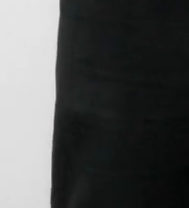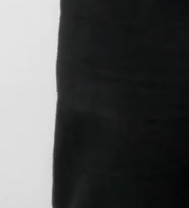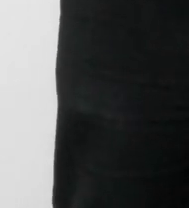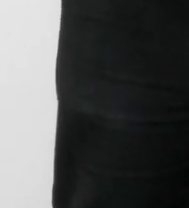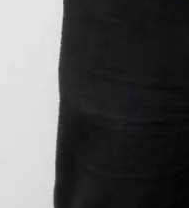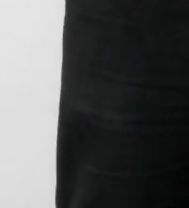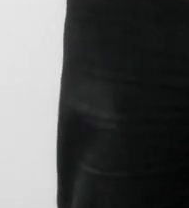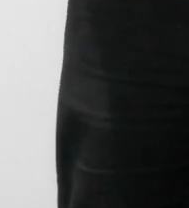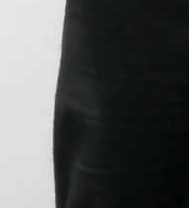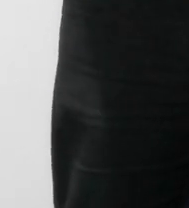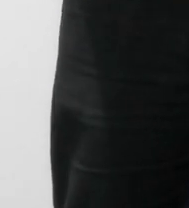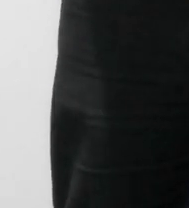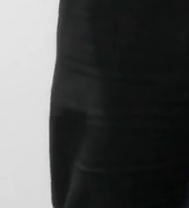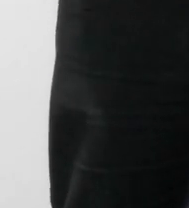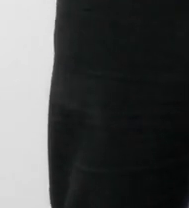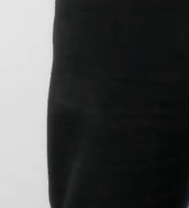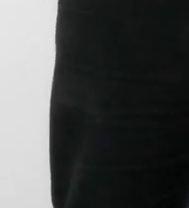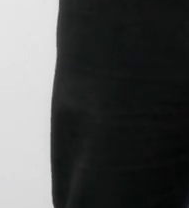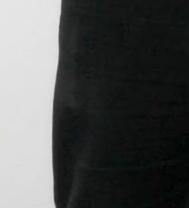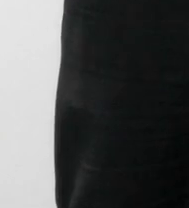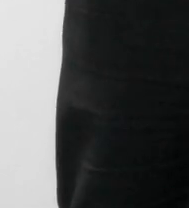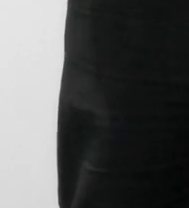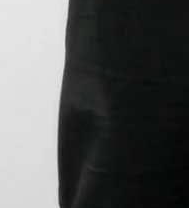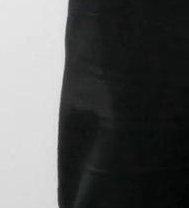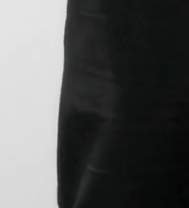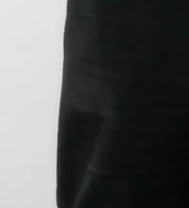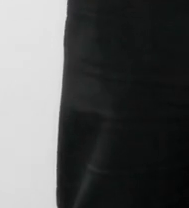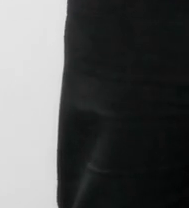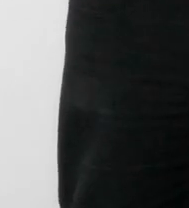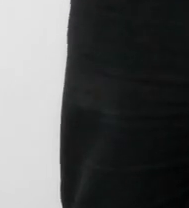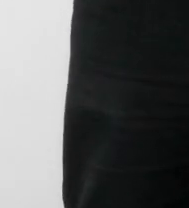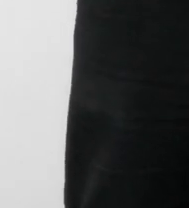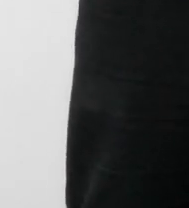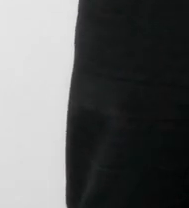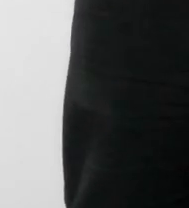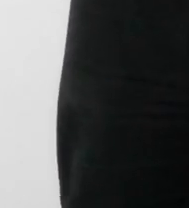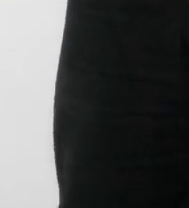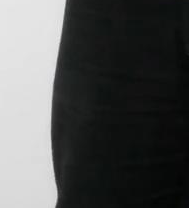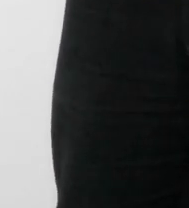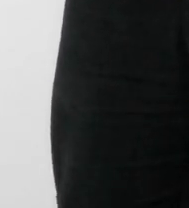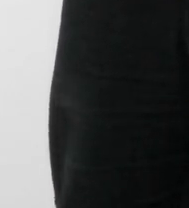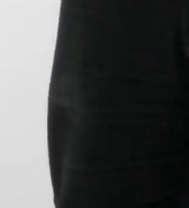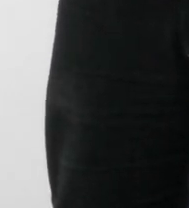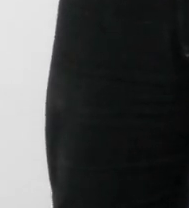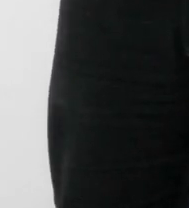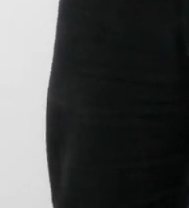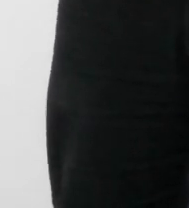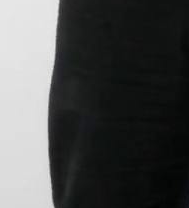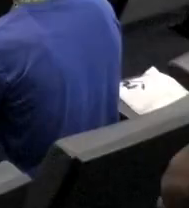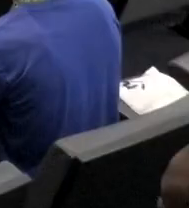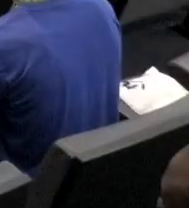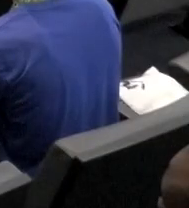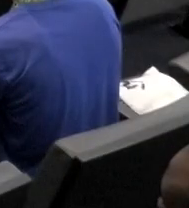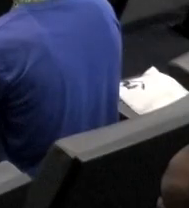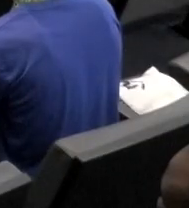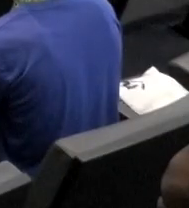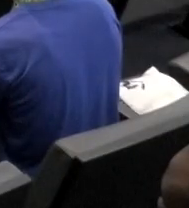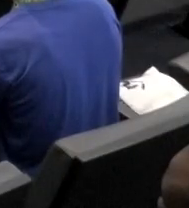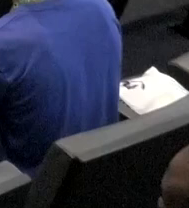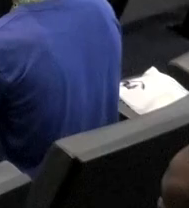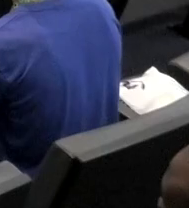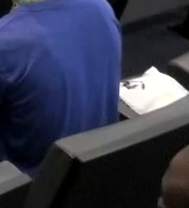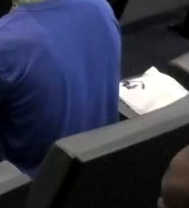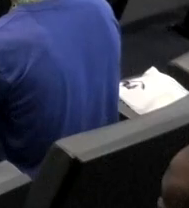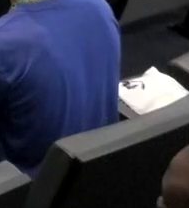dele então não senta na cadeira passa a vez é isso gente Obrigada uma boa tarde obg